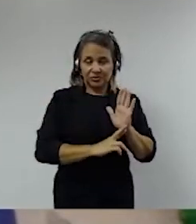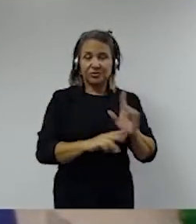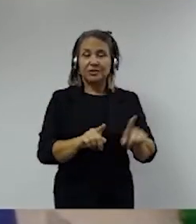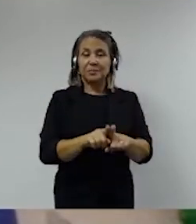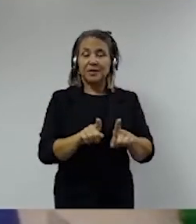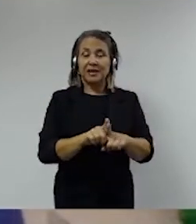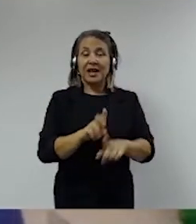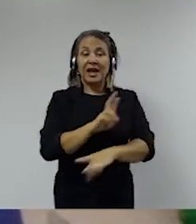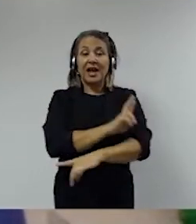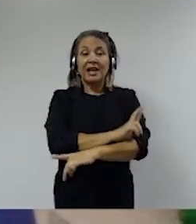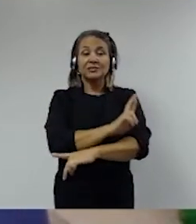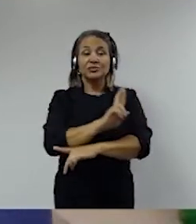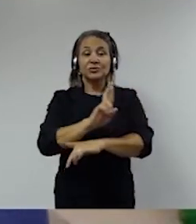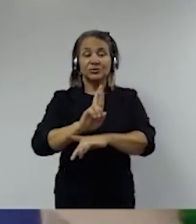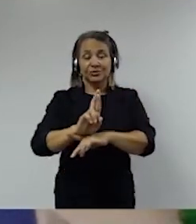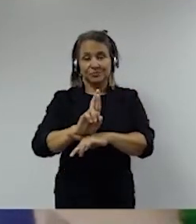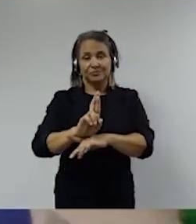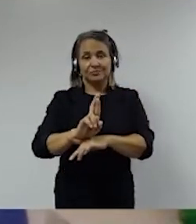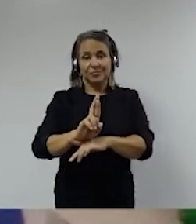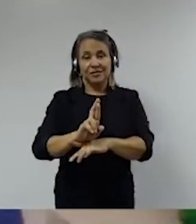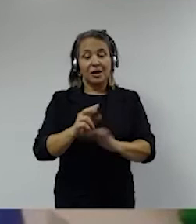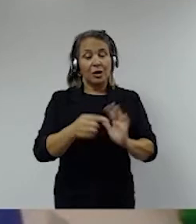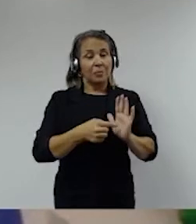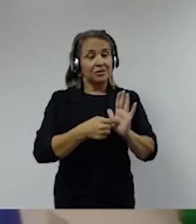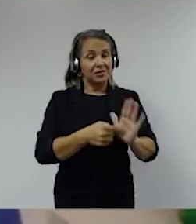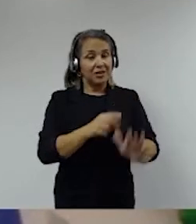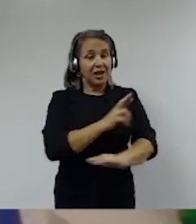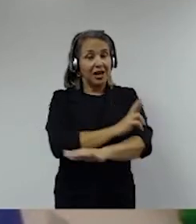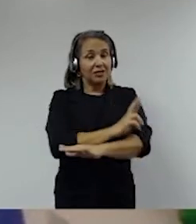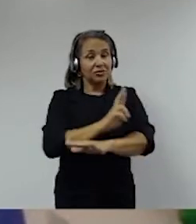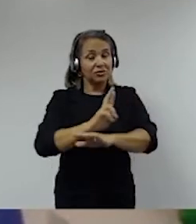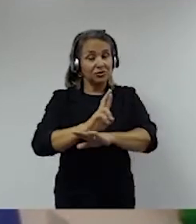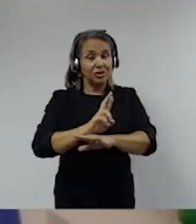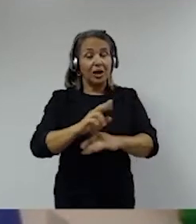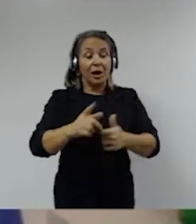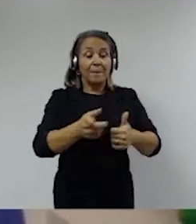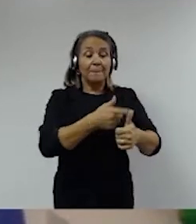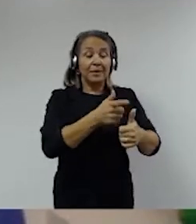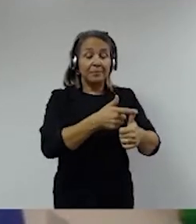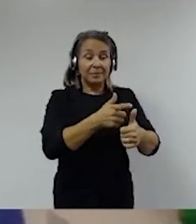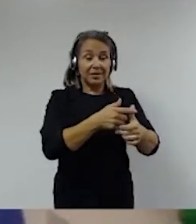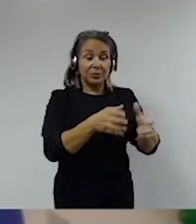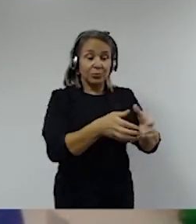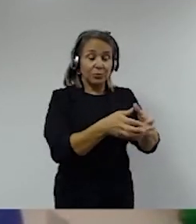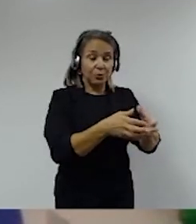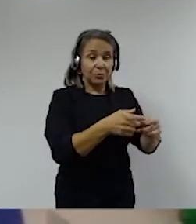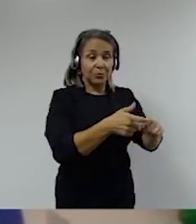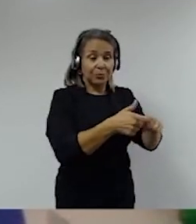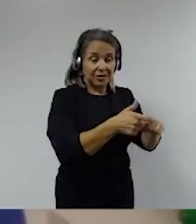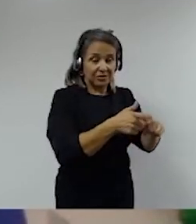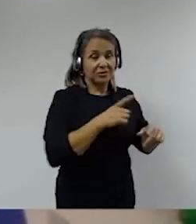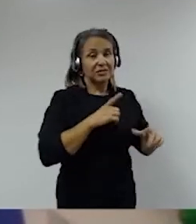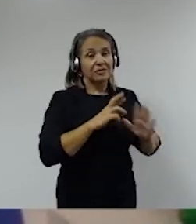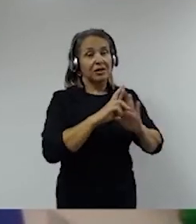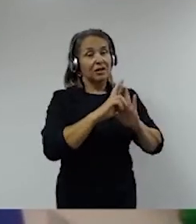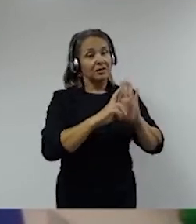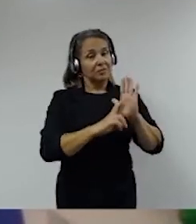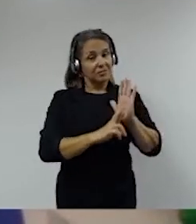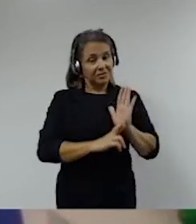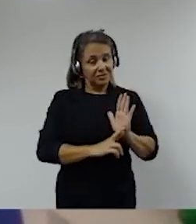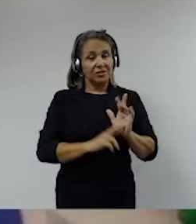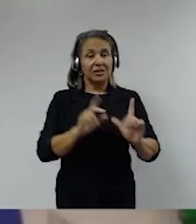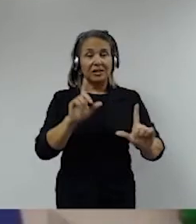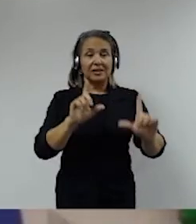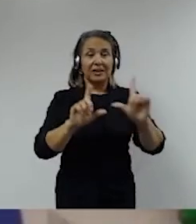teleradiologia, né? Sendo a radiologia a primeira especialidade médica com regulamentação na telemedicina